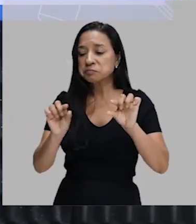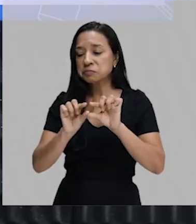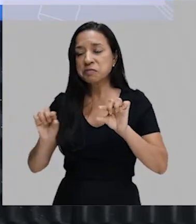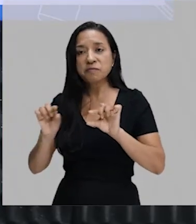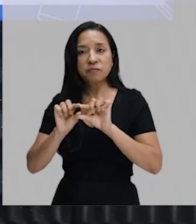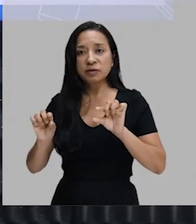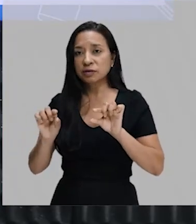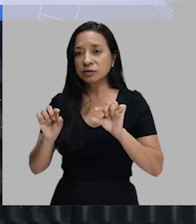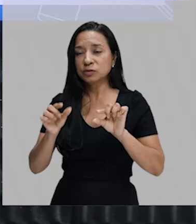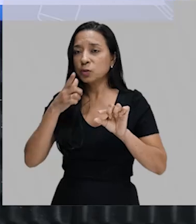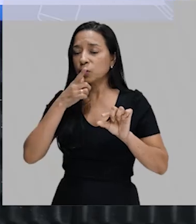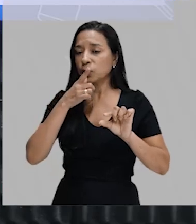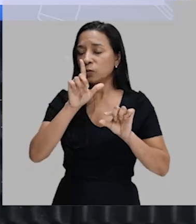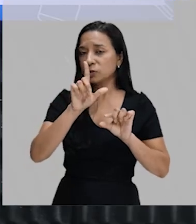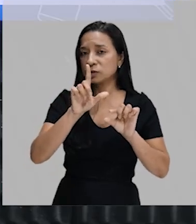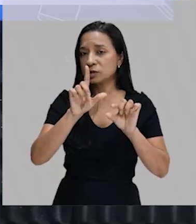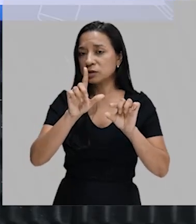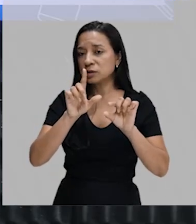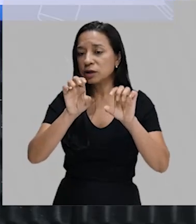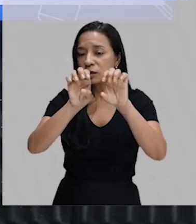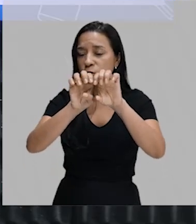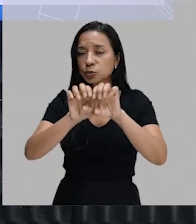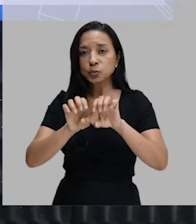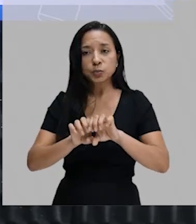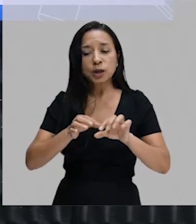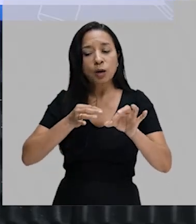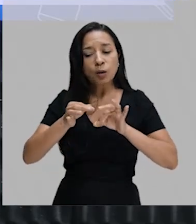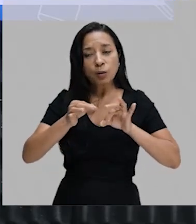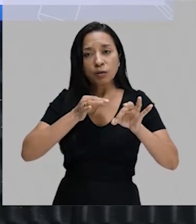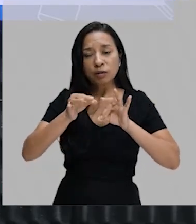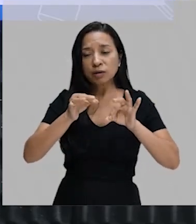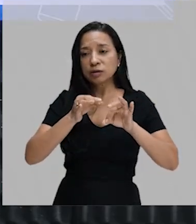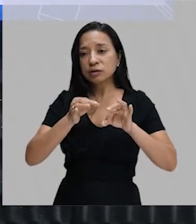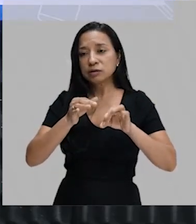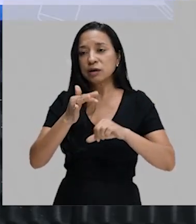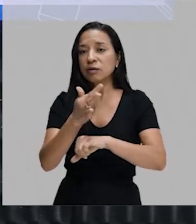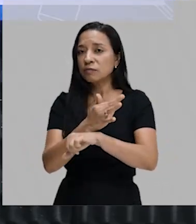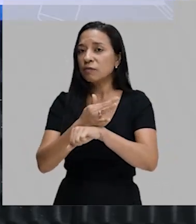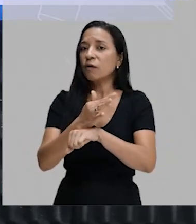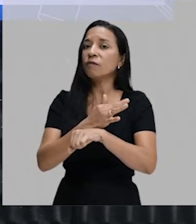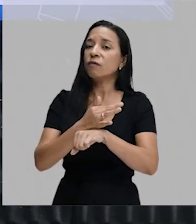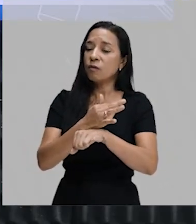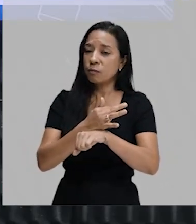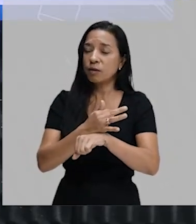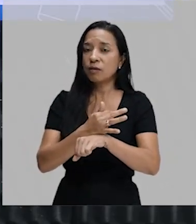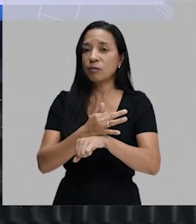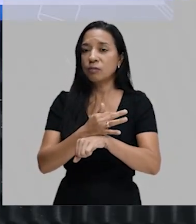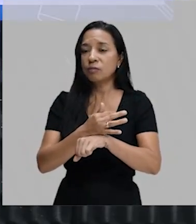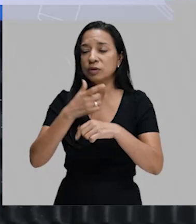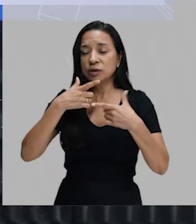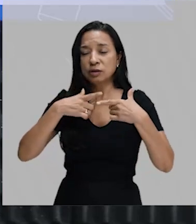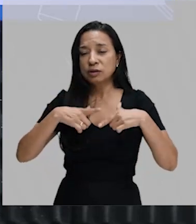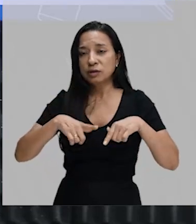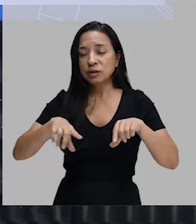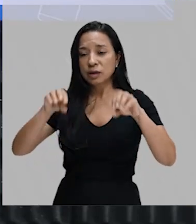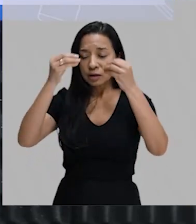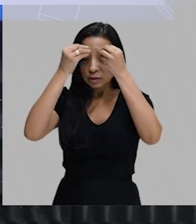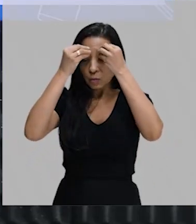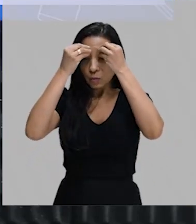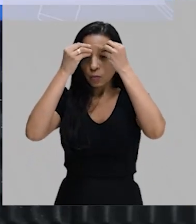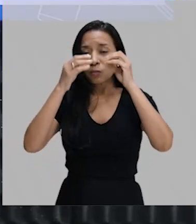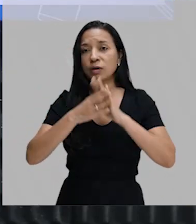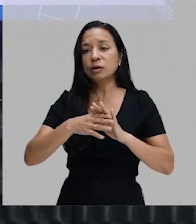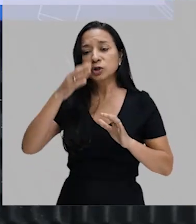conseguir estruturar de maneira formal, tá? Na linguagem culta. Por quê? Porque eu não conheço